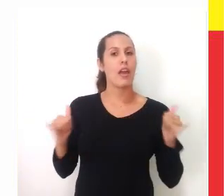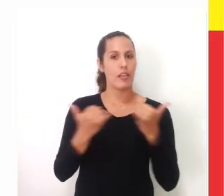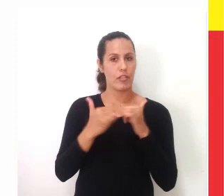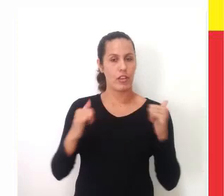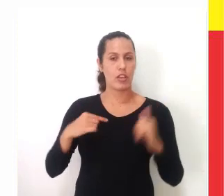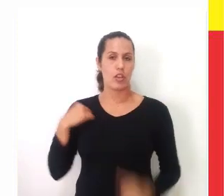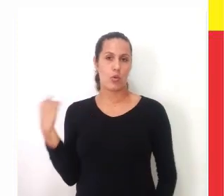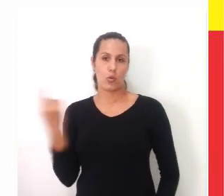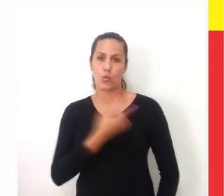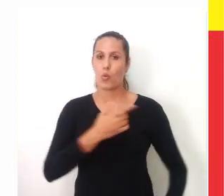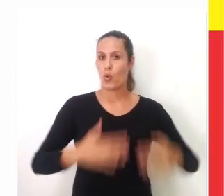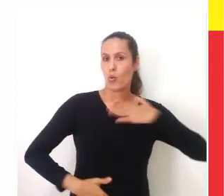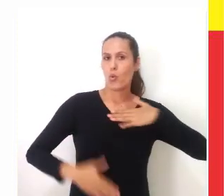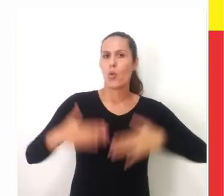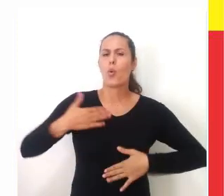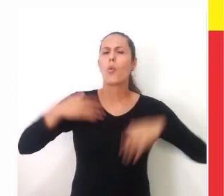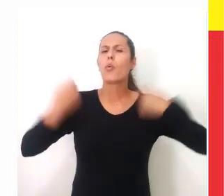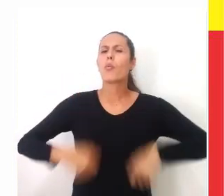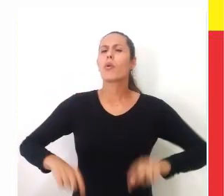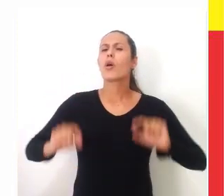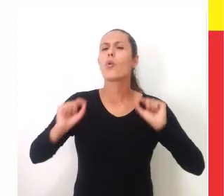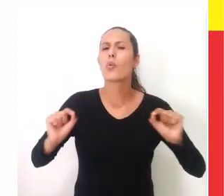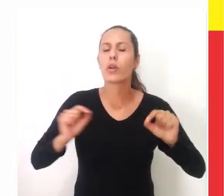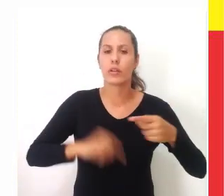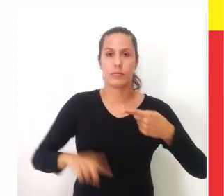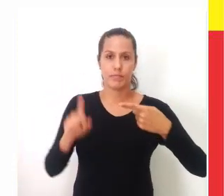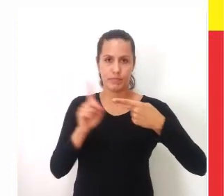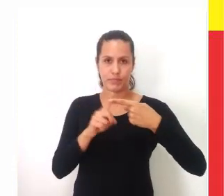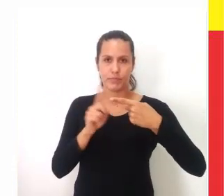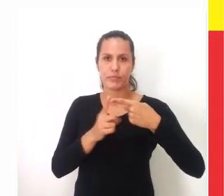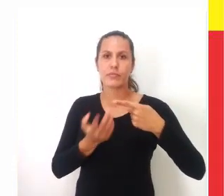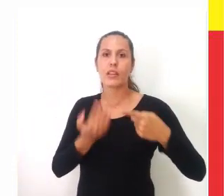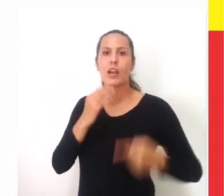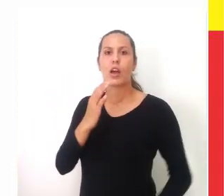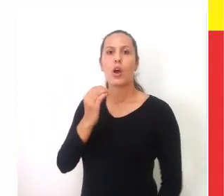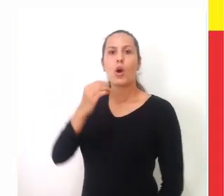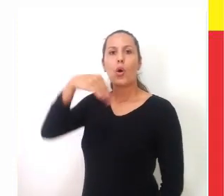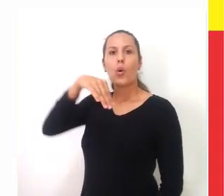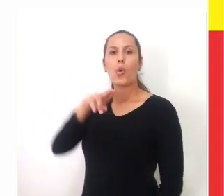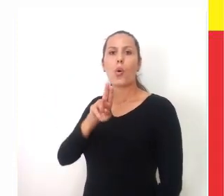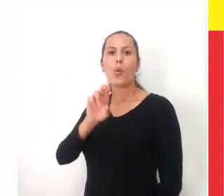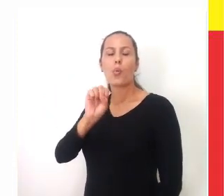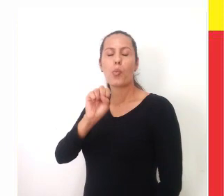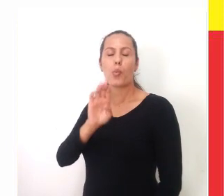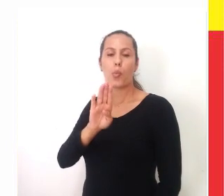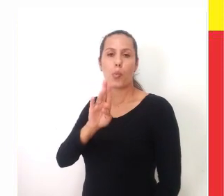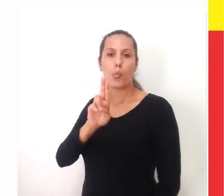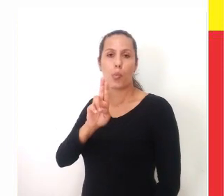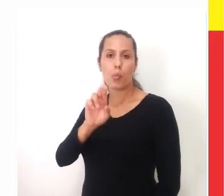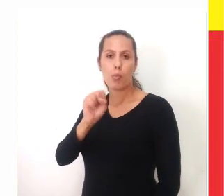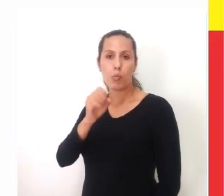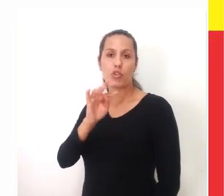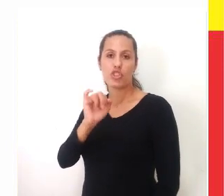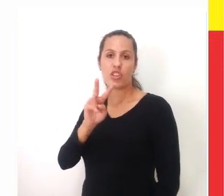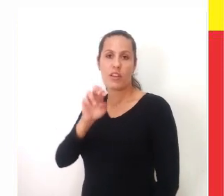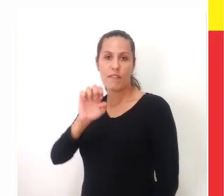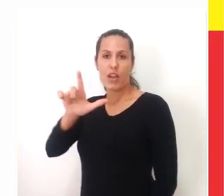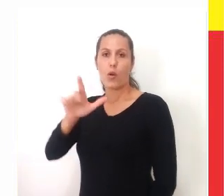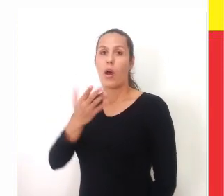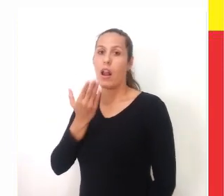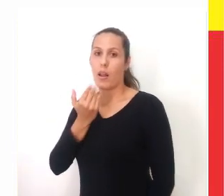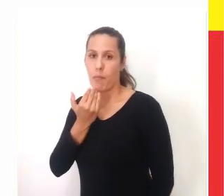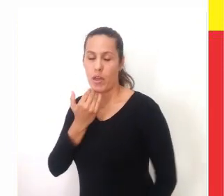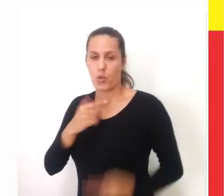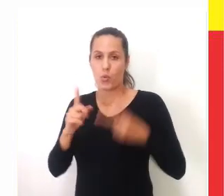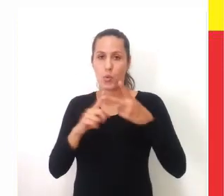ok? Nosso corpo precisa do combustível, que seria os alimentos, e do comburente, que seria